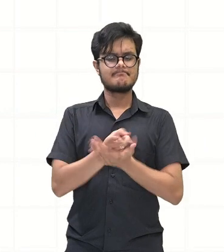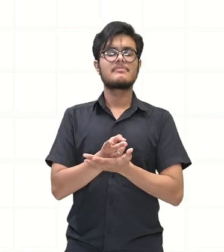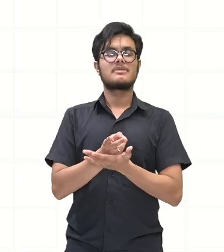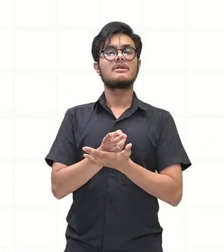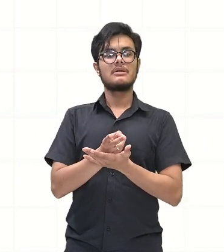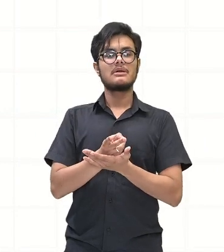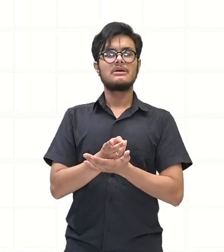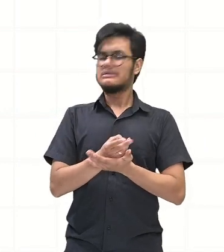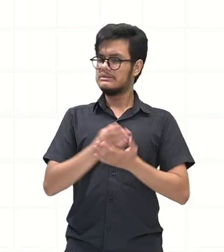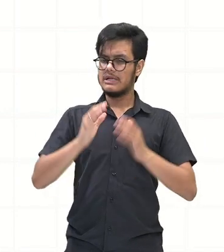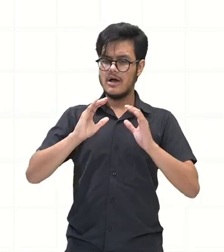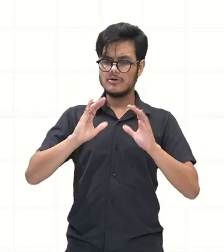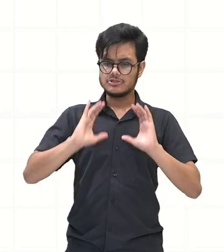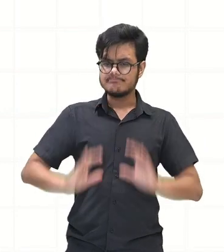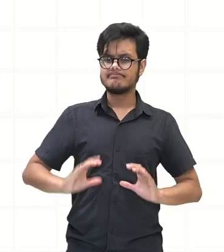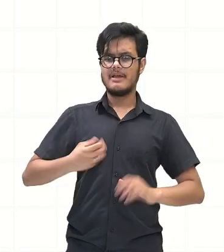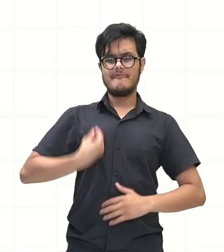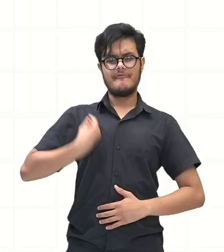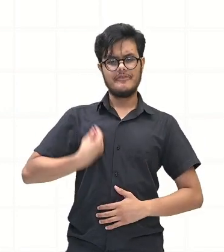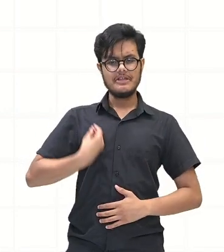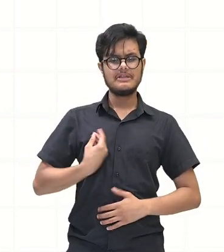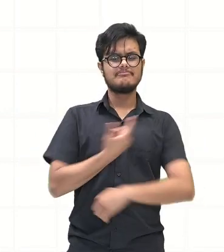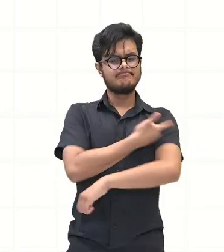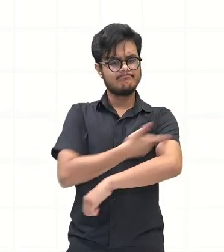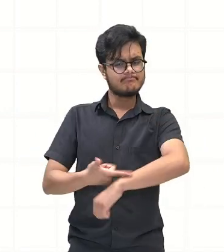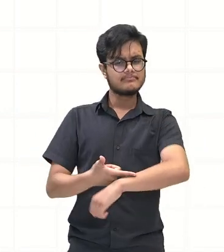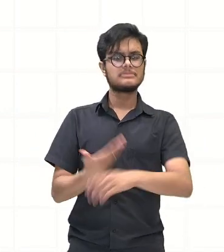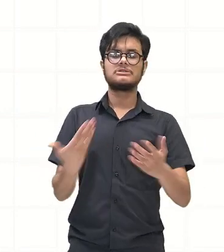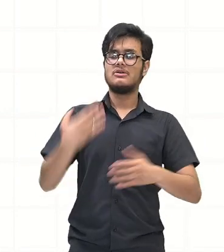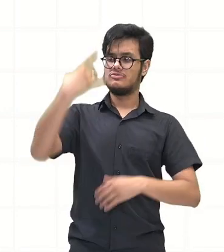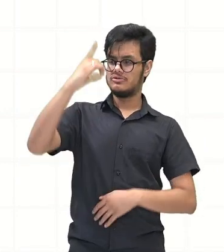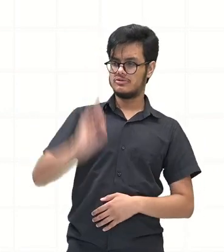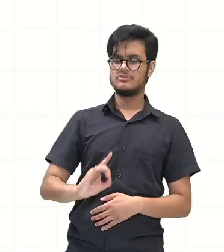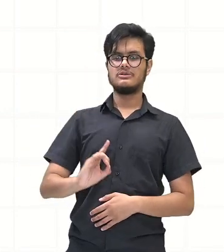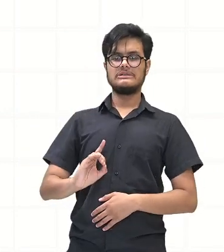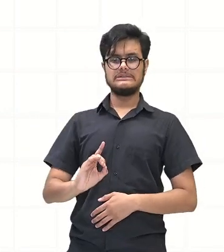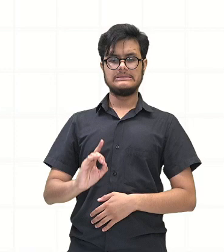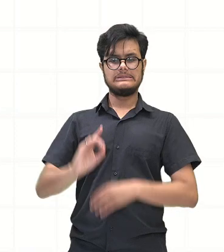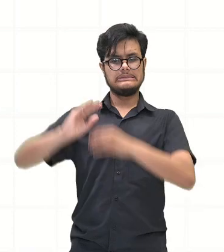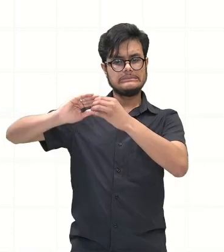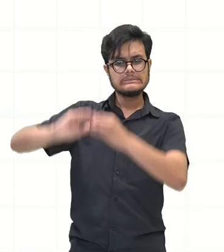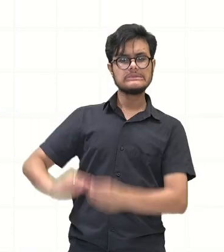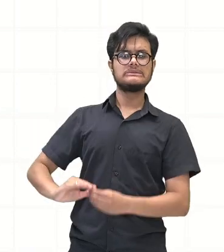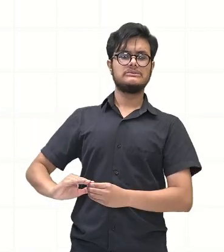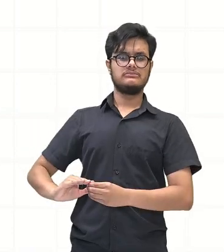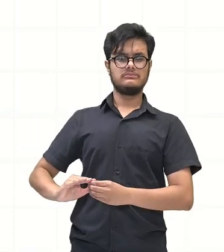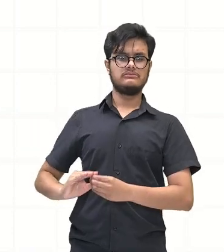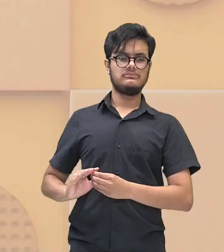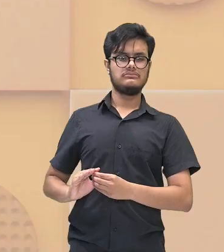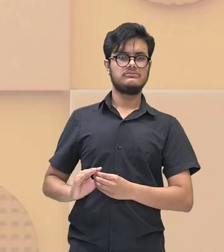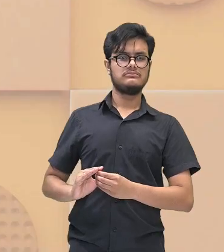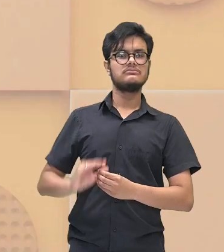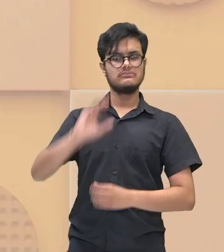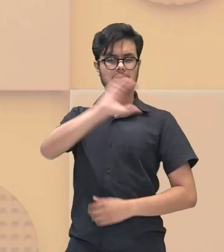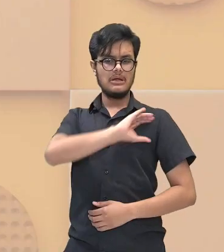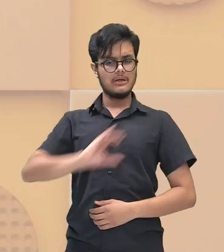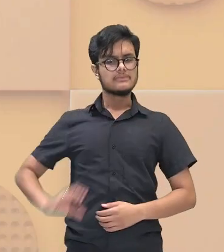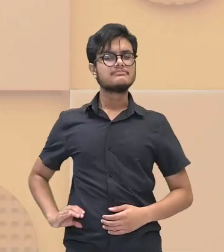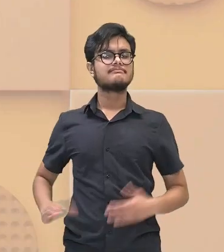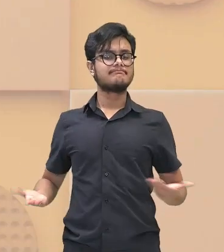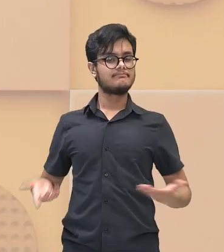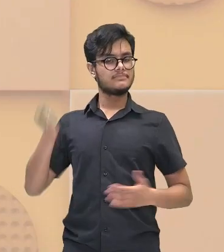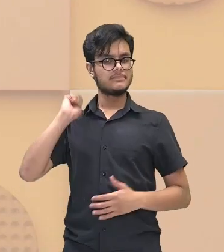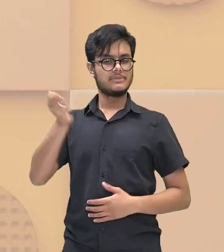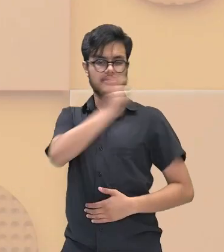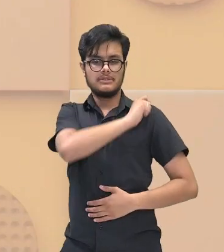de dignidade. Então, esses direitos eles estavam ali sendo diminuídos quando se constitui aí a prática